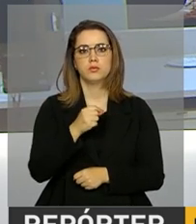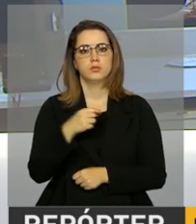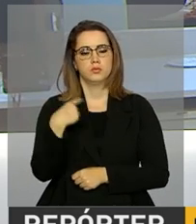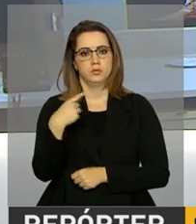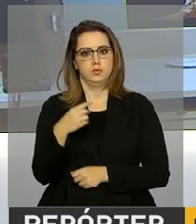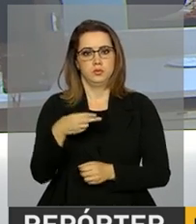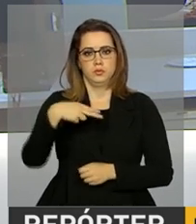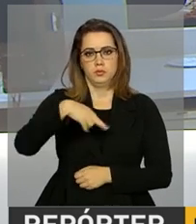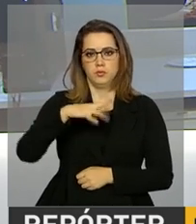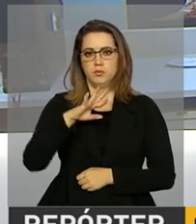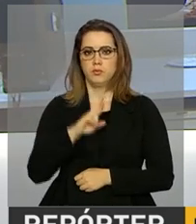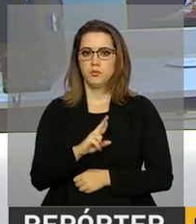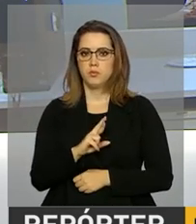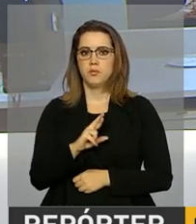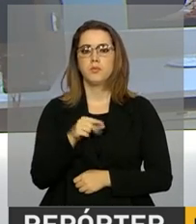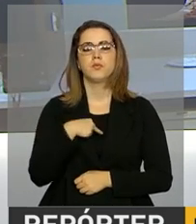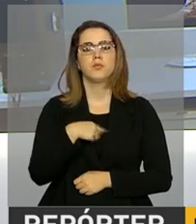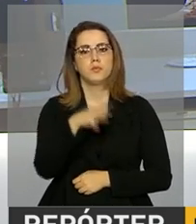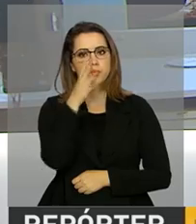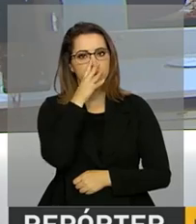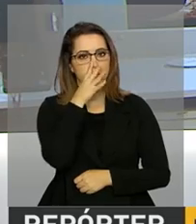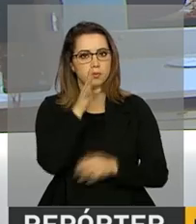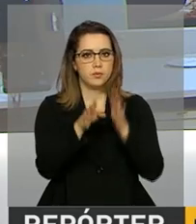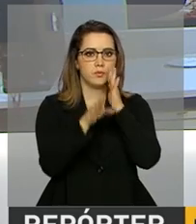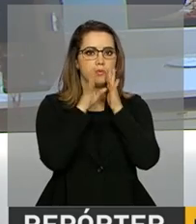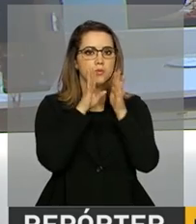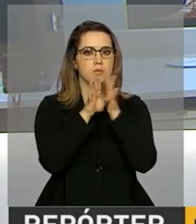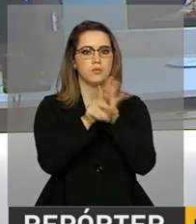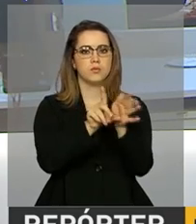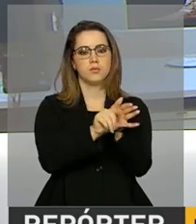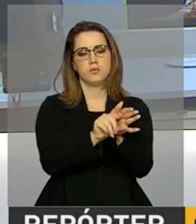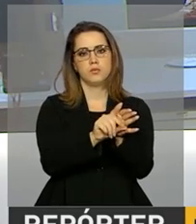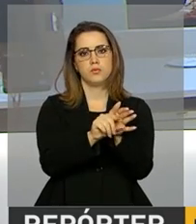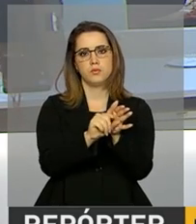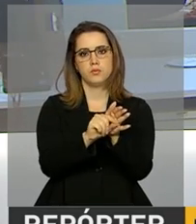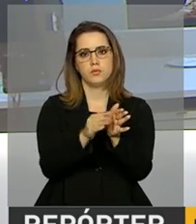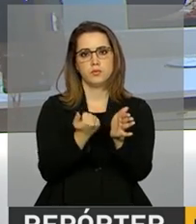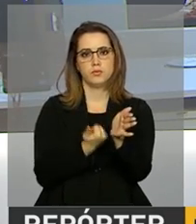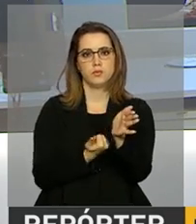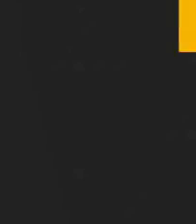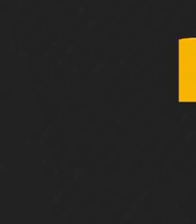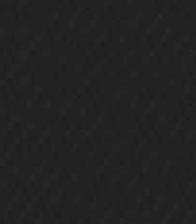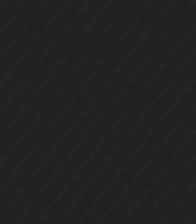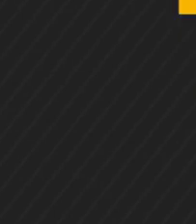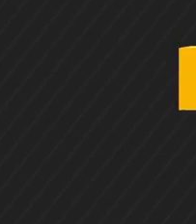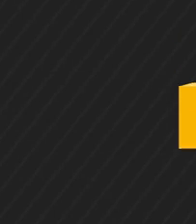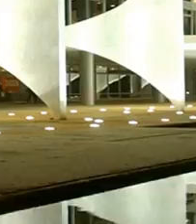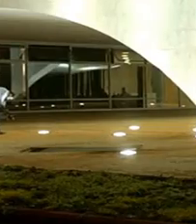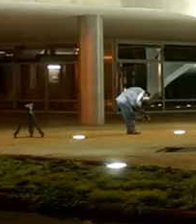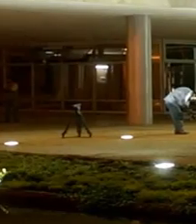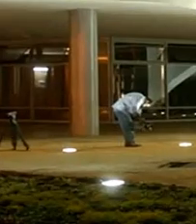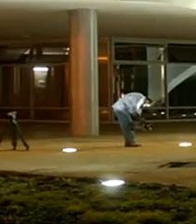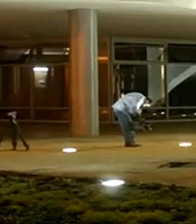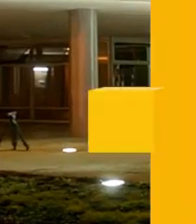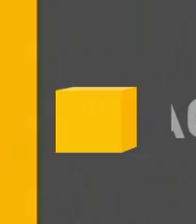na próxima edição do Repórter NBR. Acompanhe também as novidades em nossas redes sociais. Música